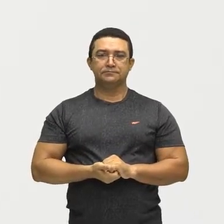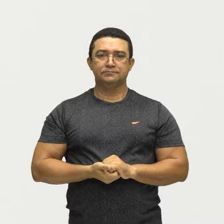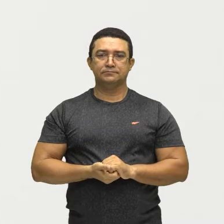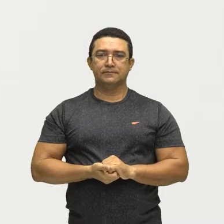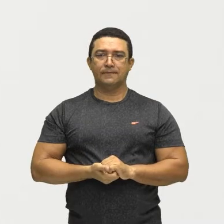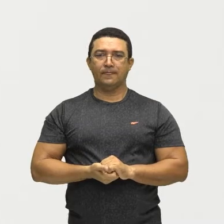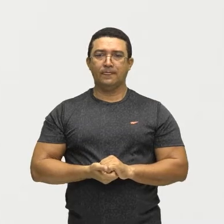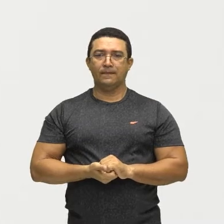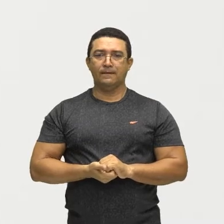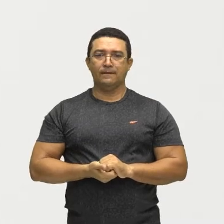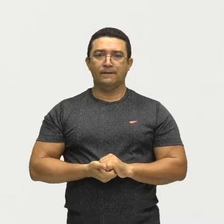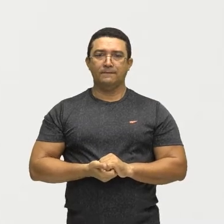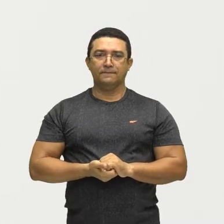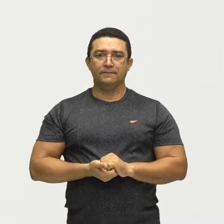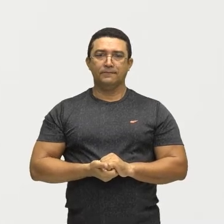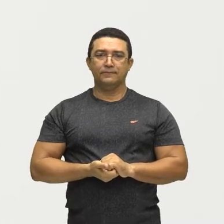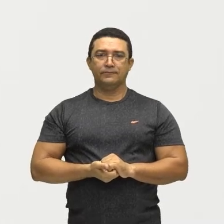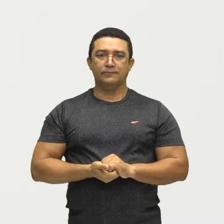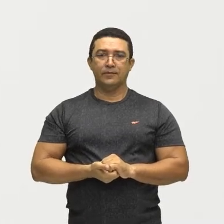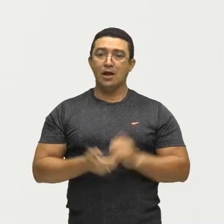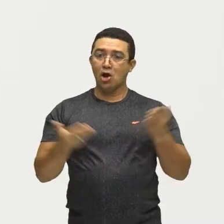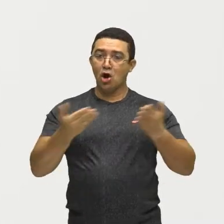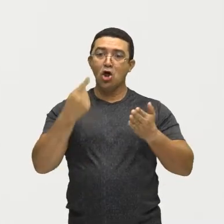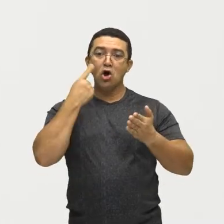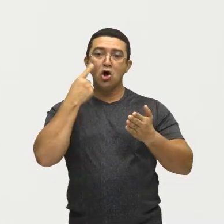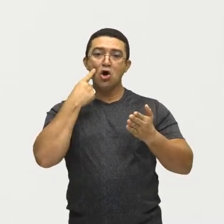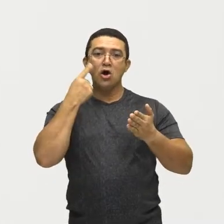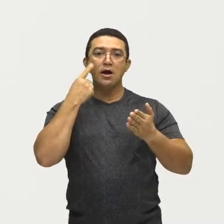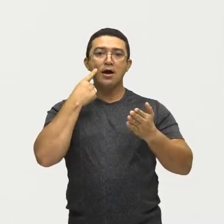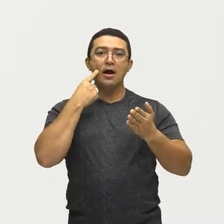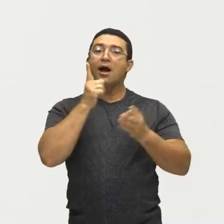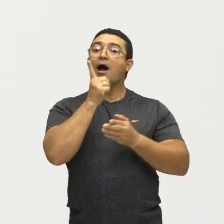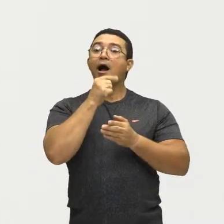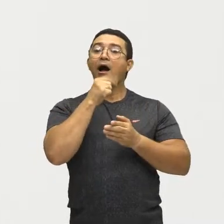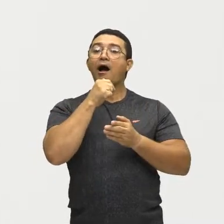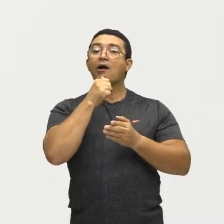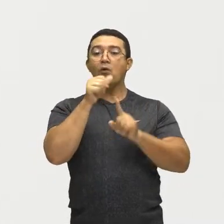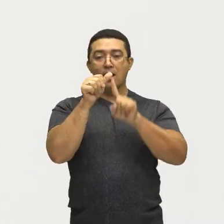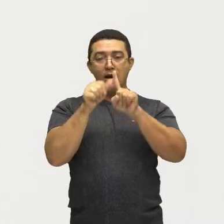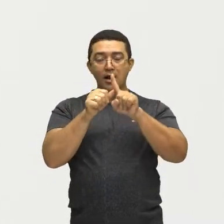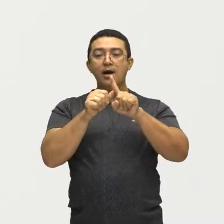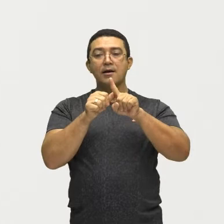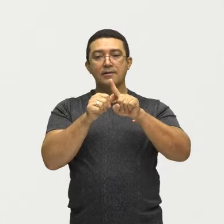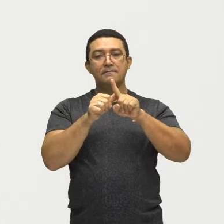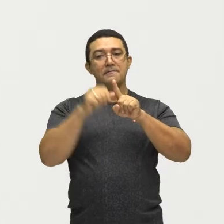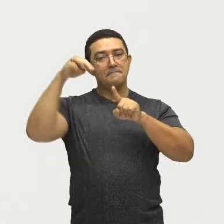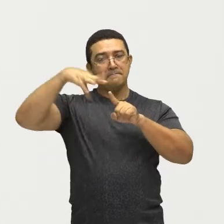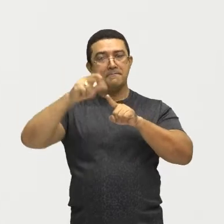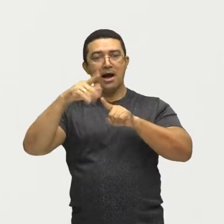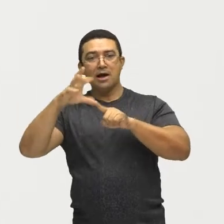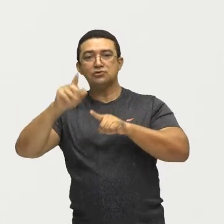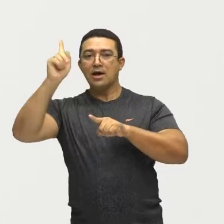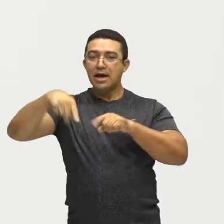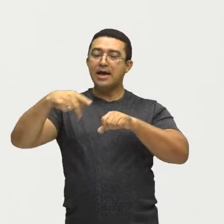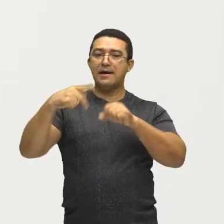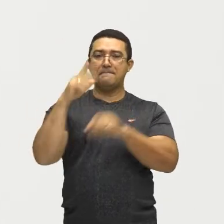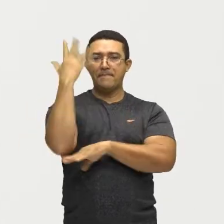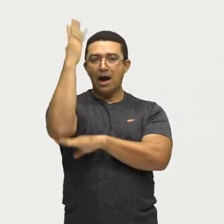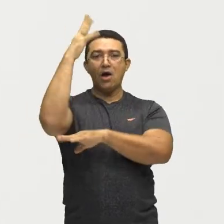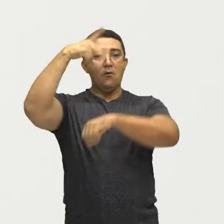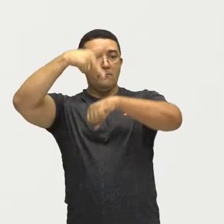Então, a gente vai observar aqui, as águas de março, é pau, é pedra, é o fim